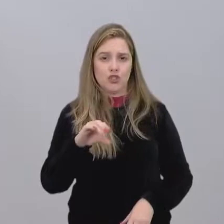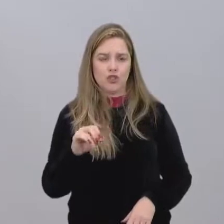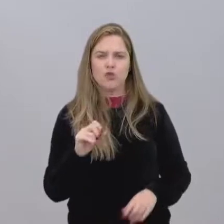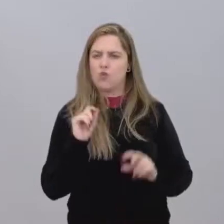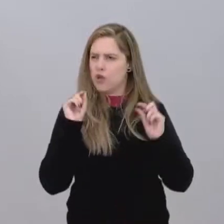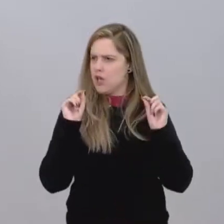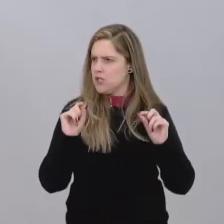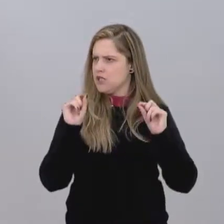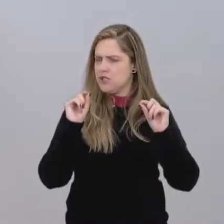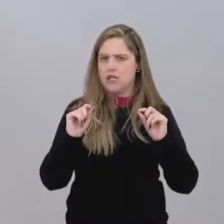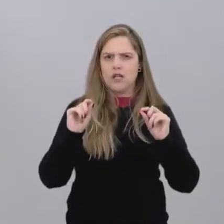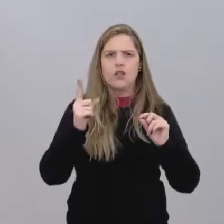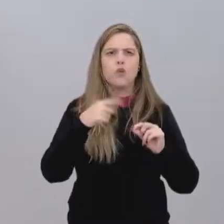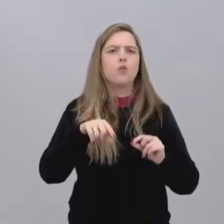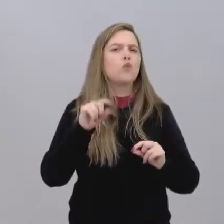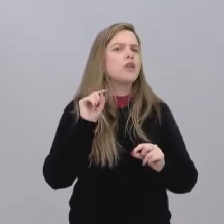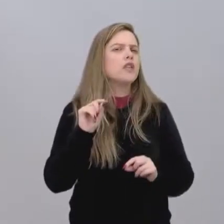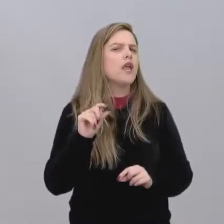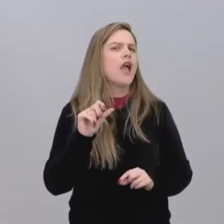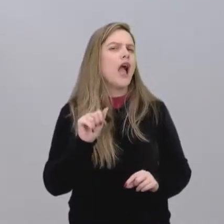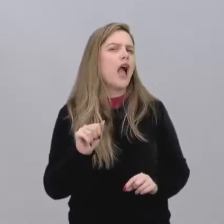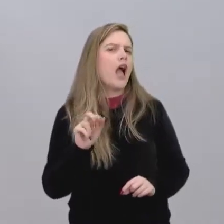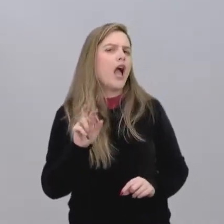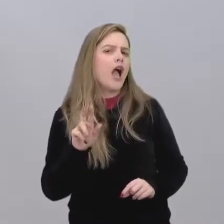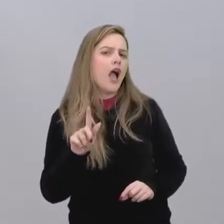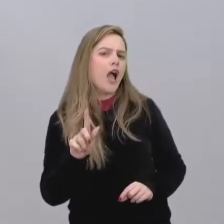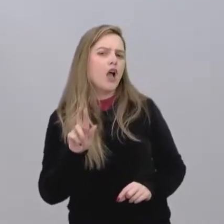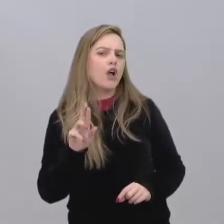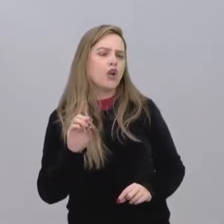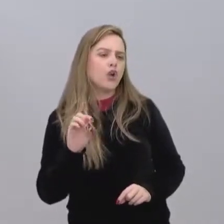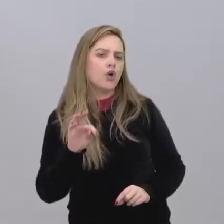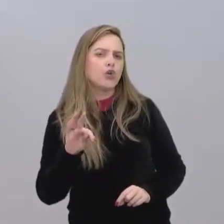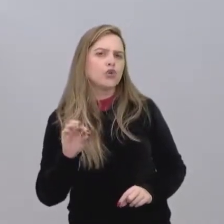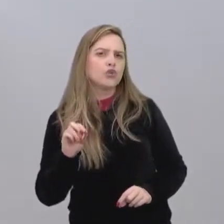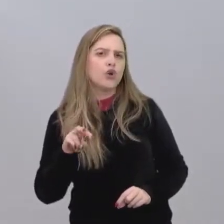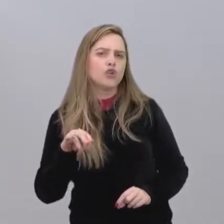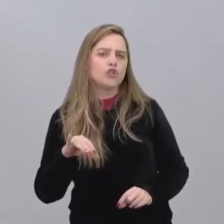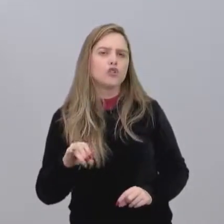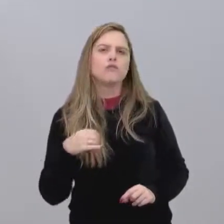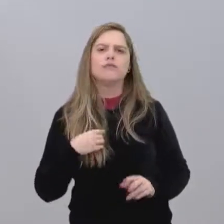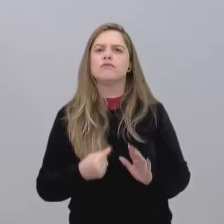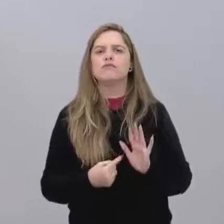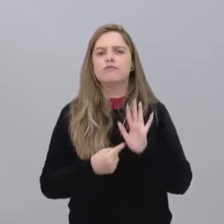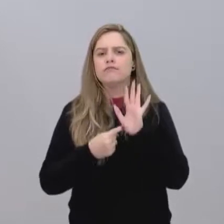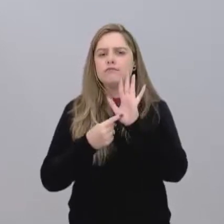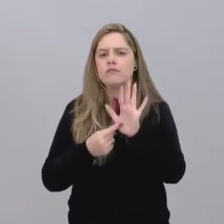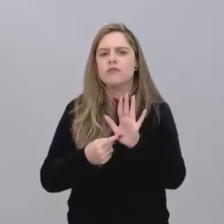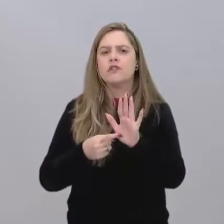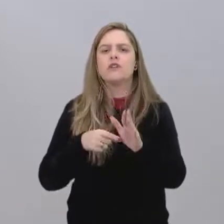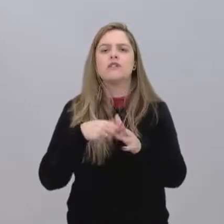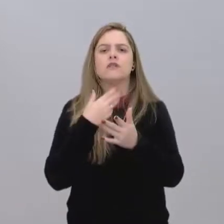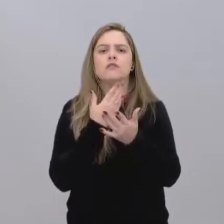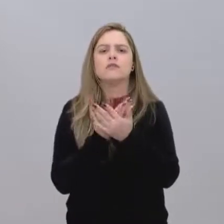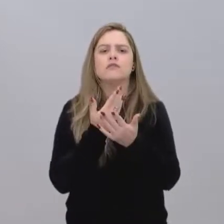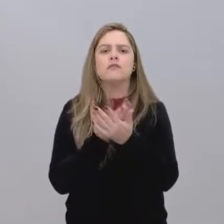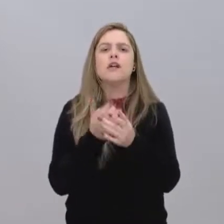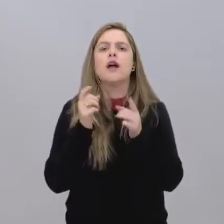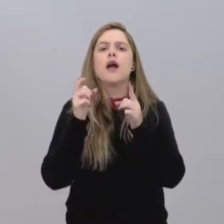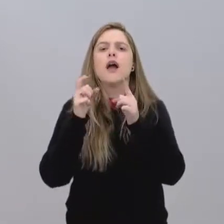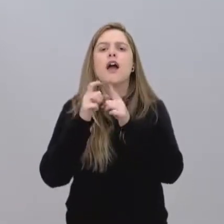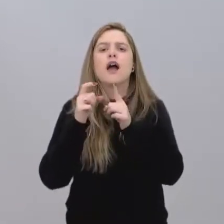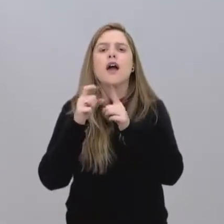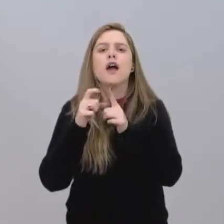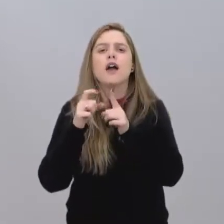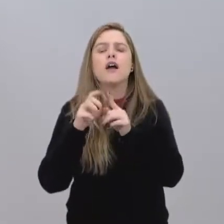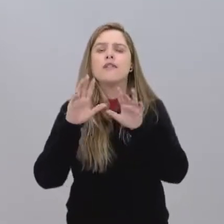será que é um agrotóxico, né? Como será a definição então dessa palavrinha ou